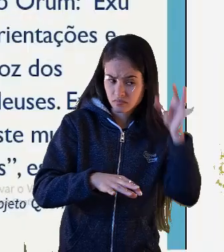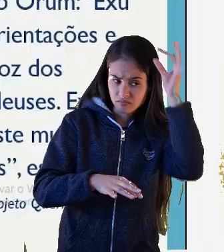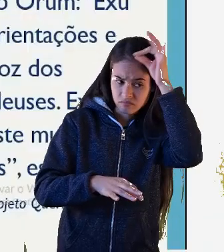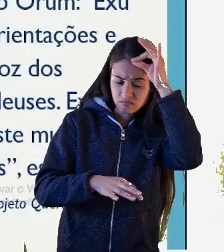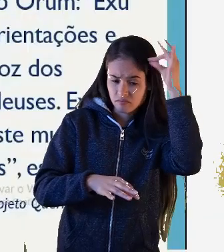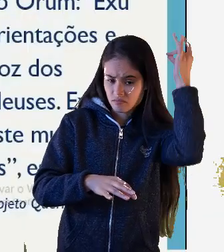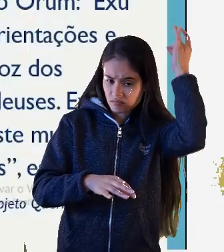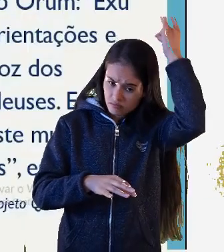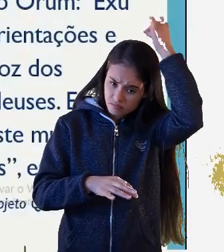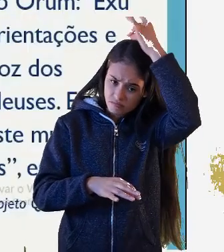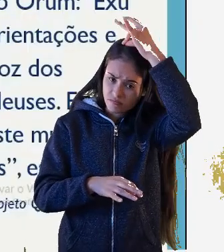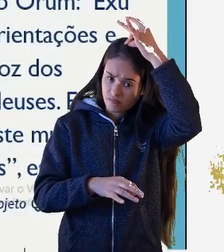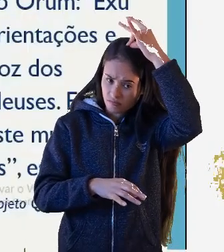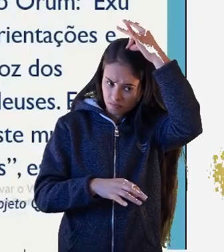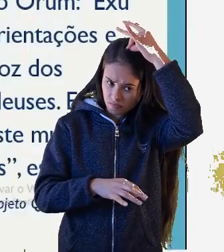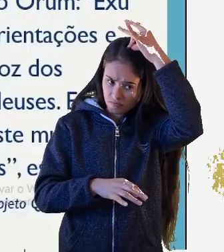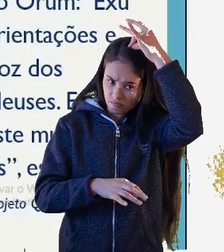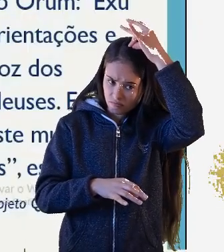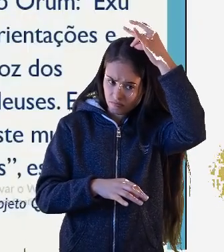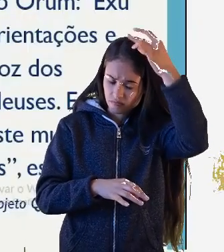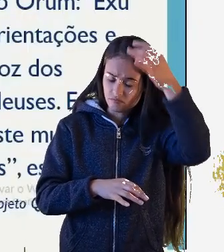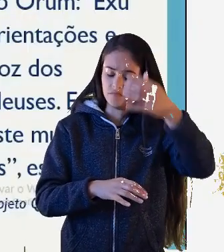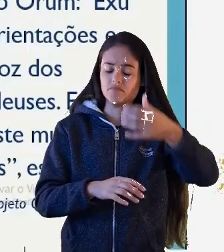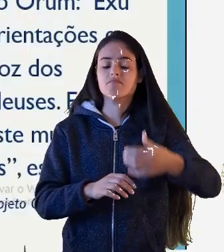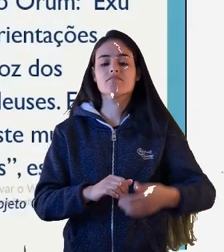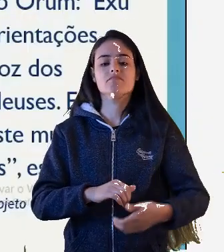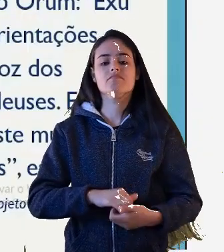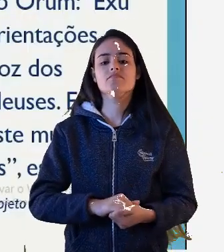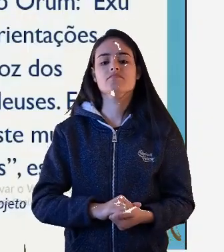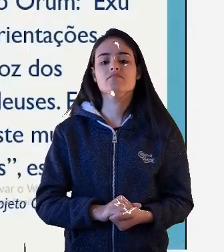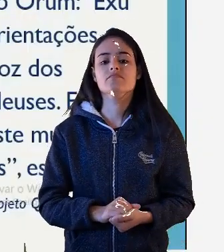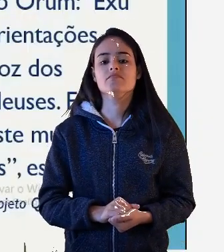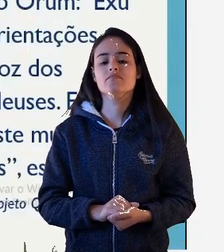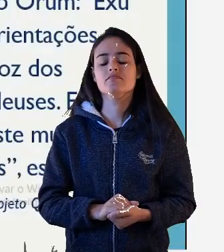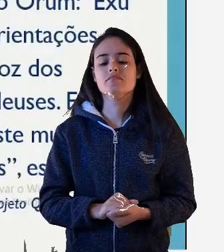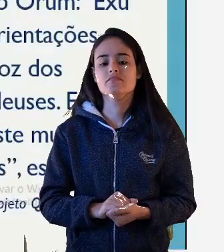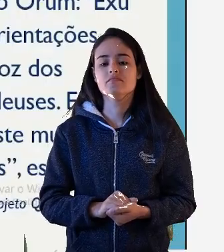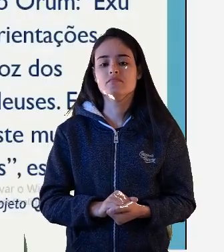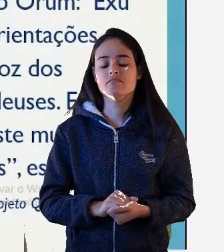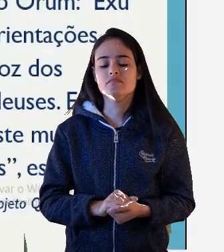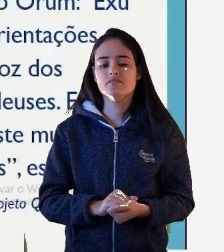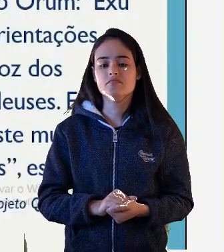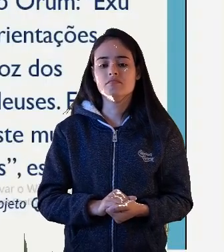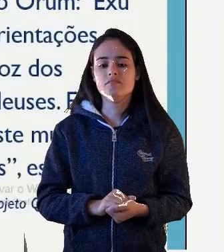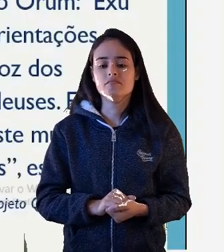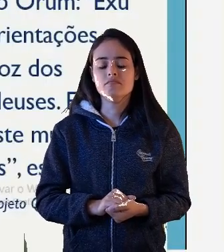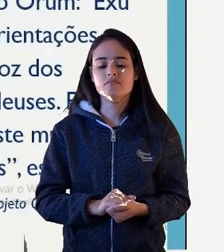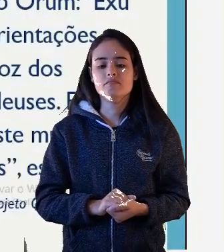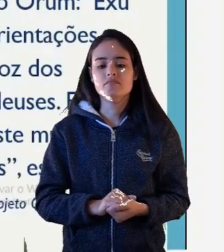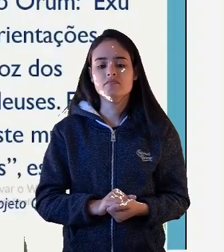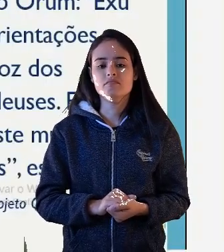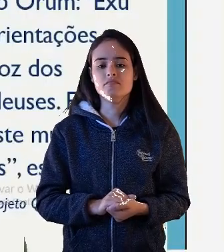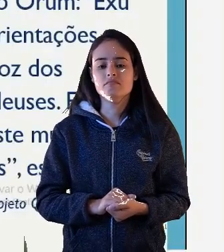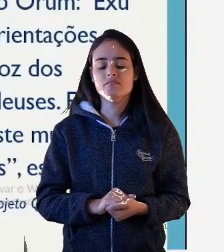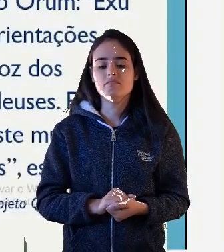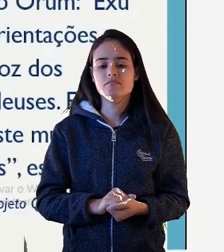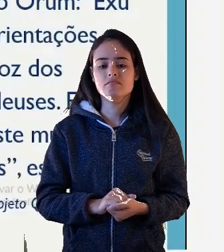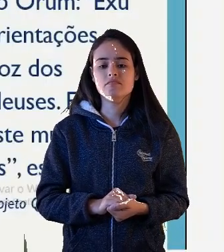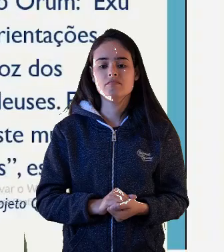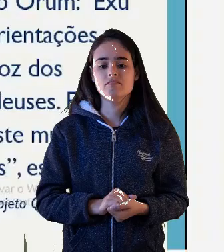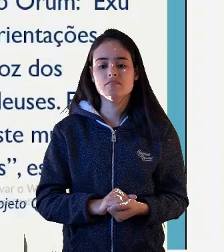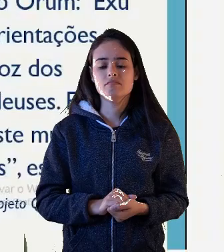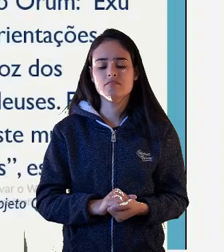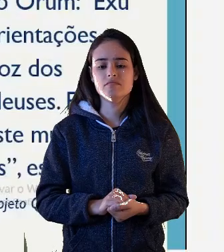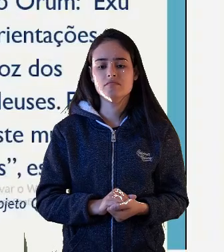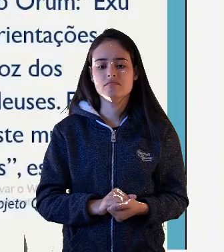né? Essa semana aconteceu uma coisa muito chata, né, porque o Sérgio Pererê é um músico aqui de Belo Horizonte, que